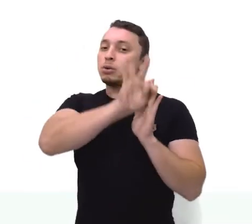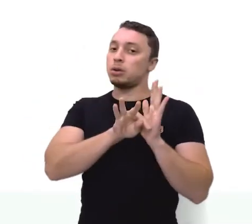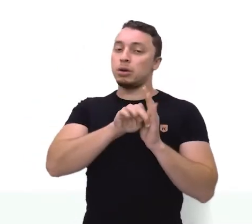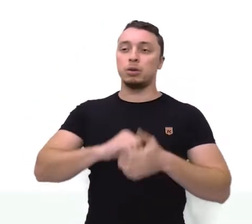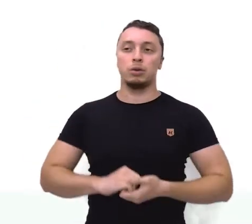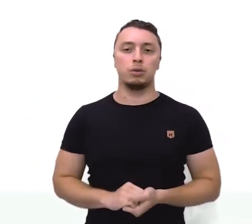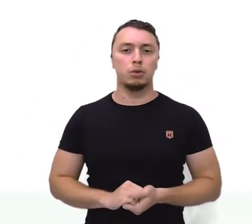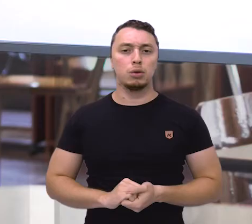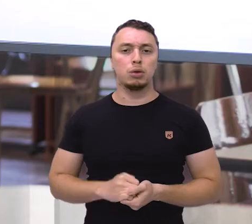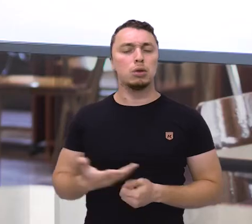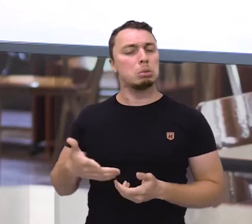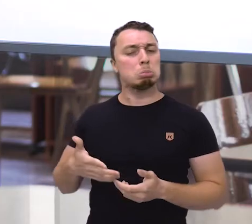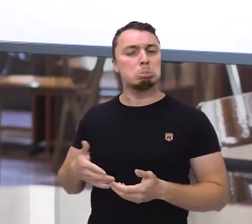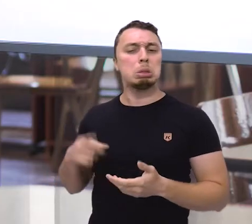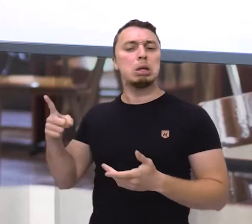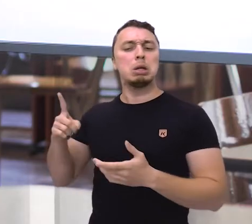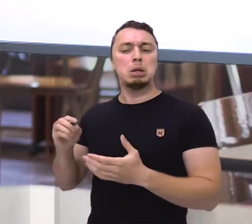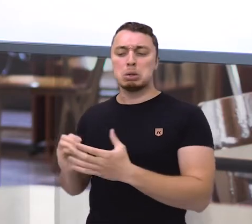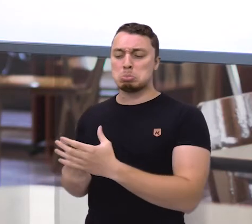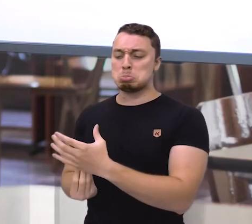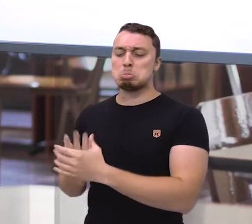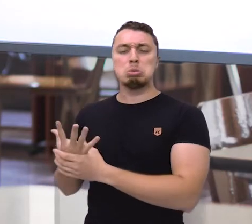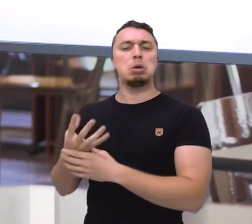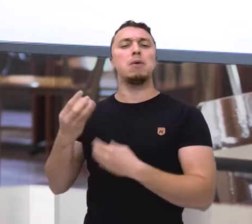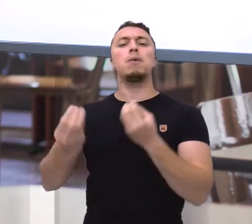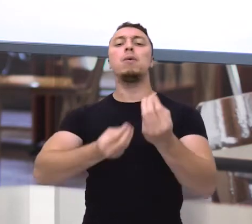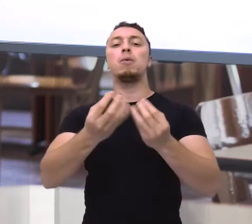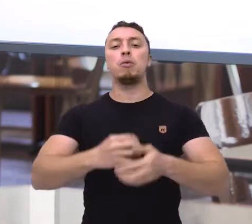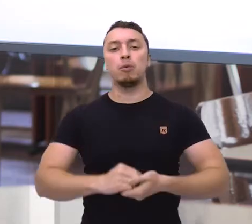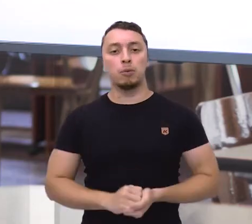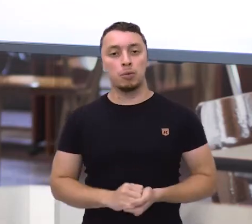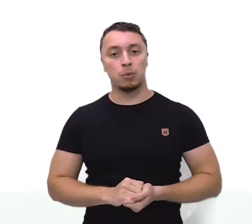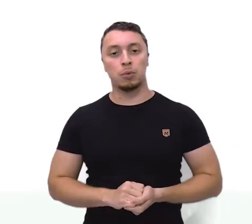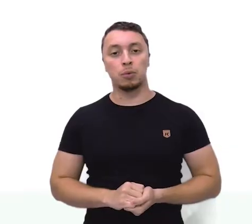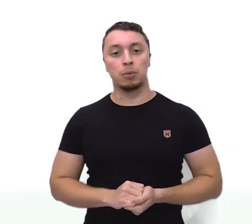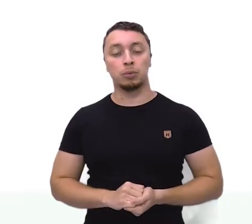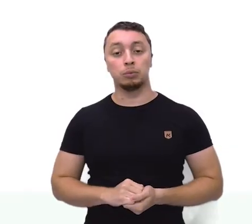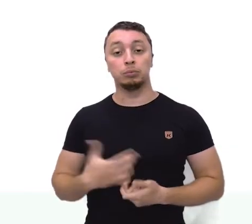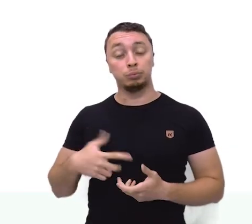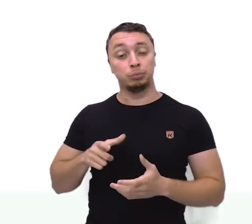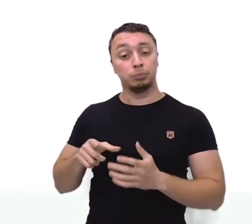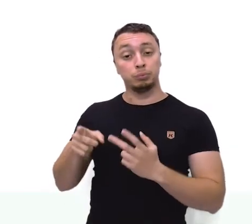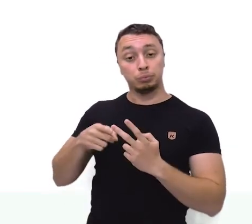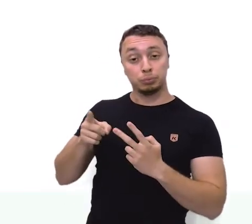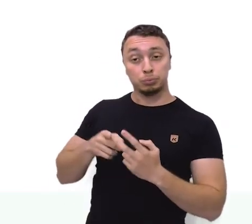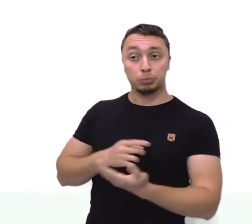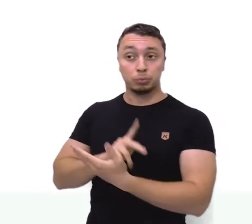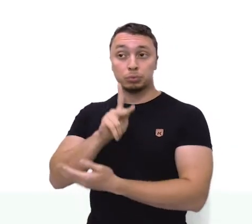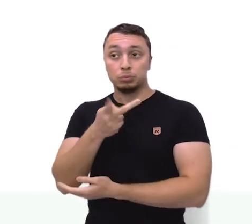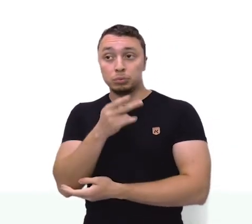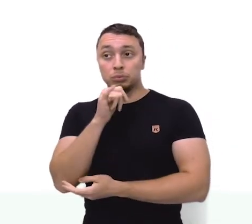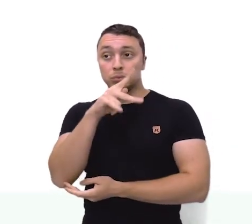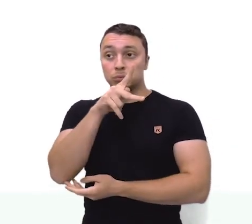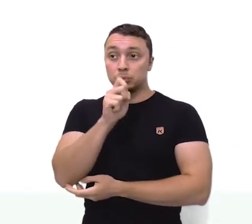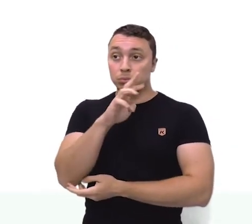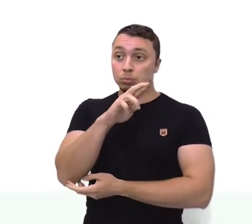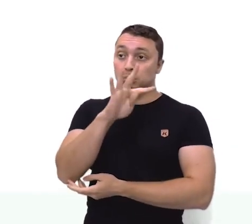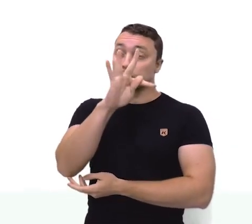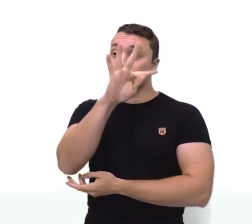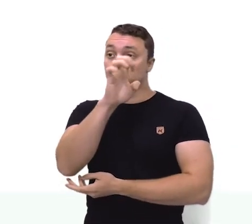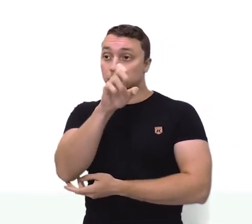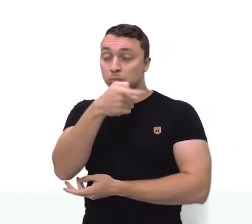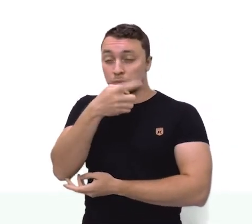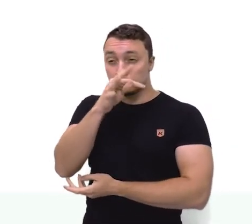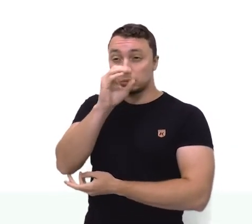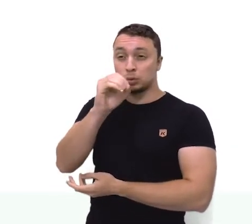E qual a origem desse termo? De onde surgiu o hipertexto? O termo hipertexto foi criado por Ted Nelson